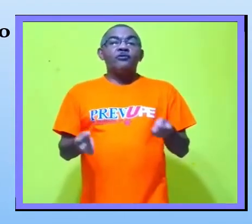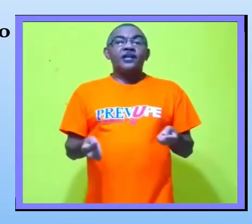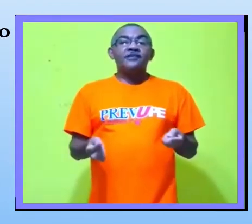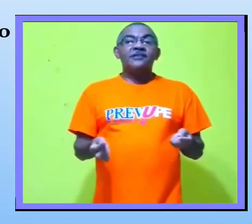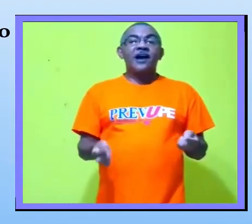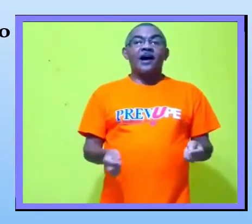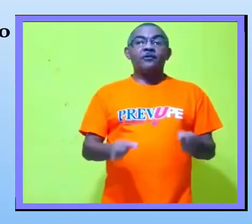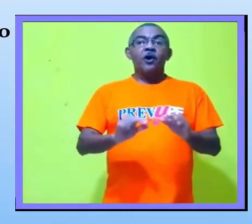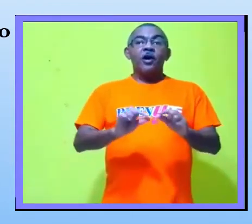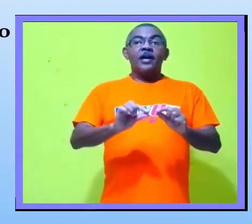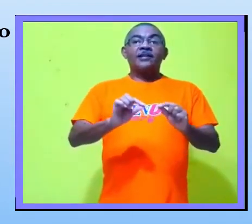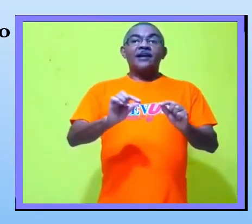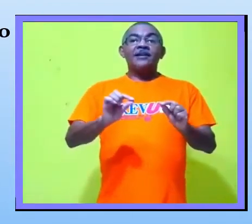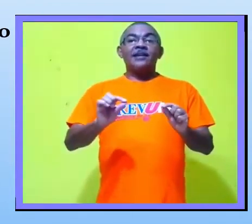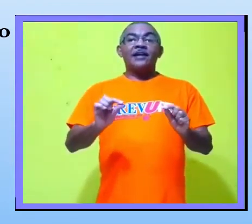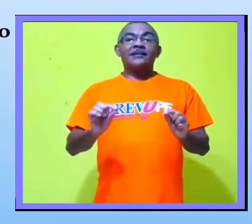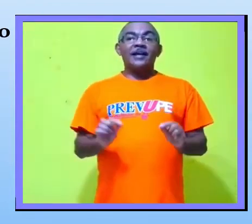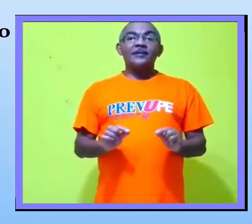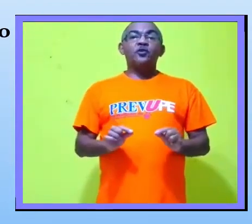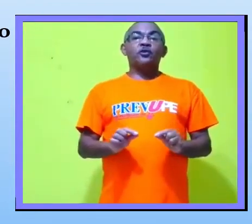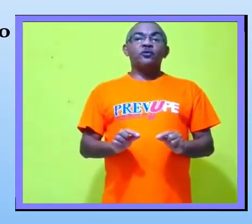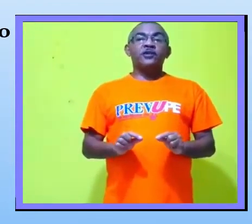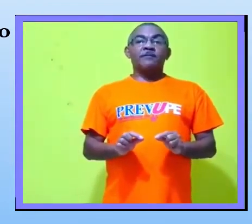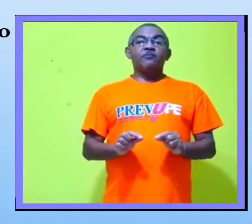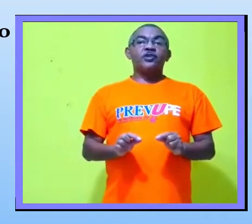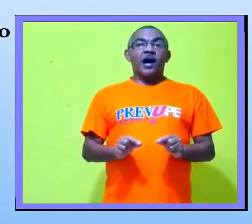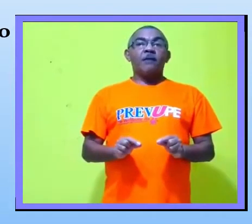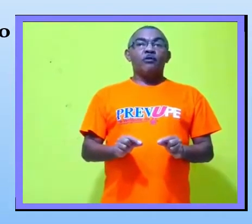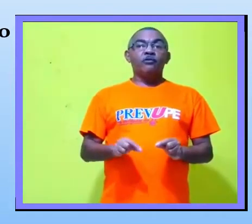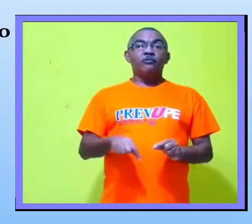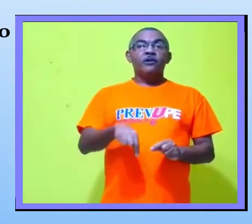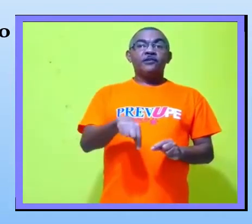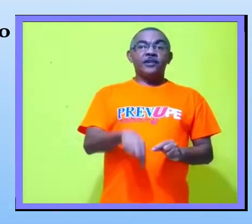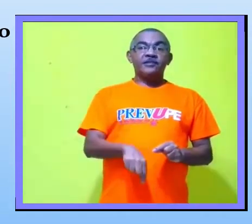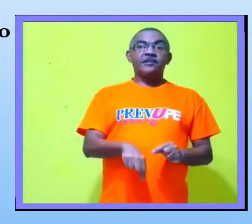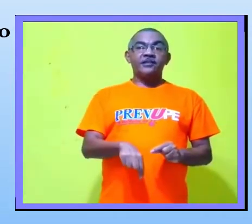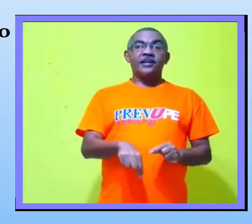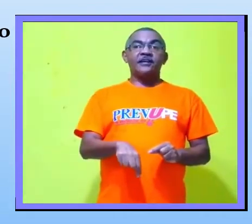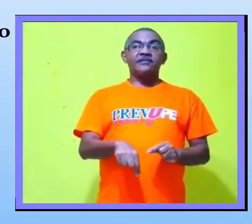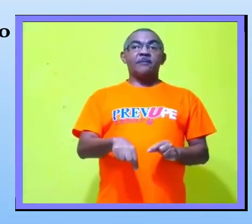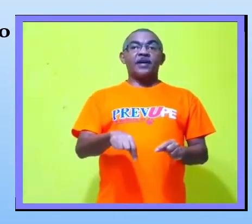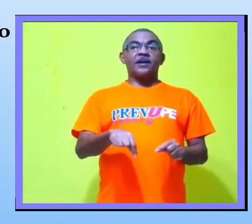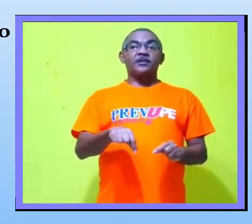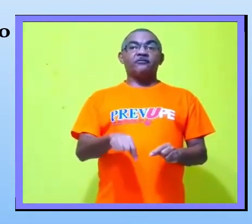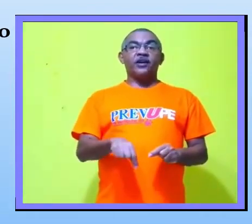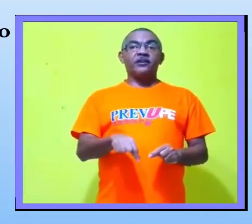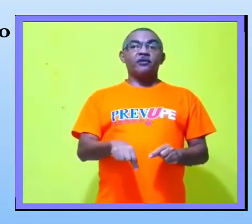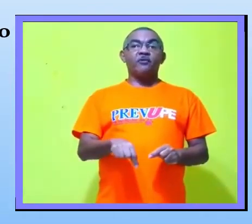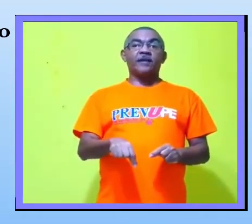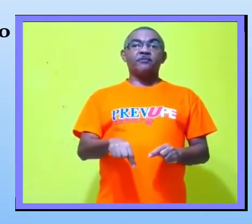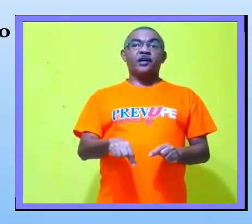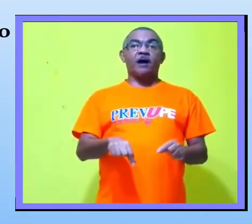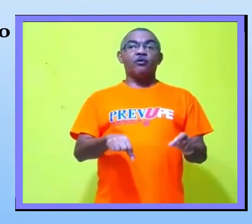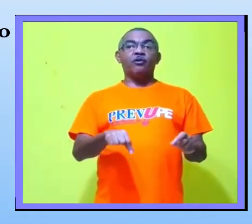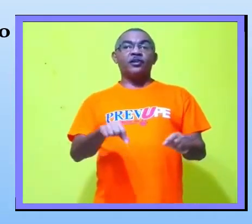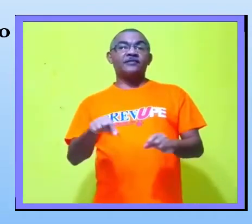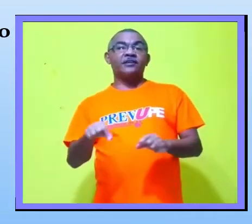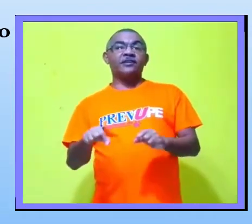um carbono terciário? Ele está ligado a 3 outros átomos de carbono. Nesse terceiro exemplo aí a gente vê que tem um